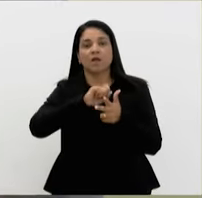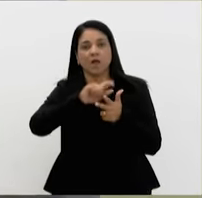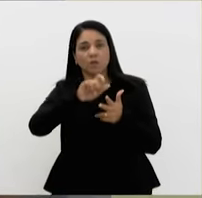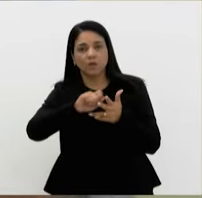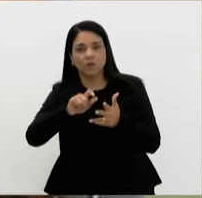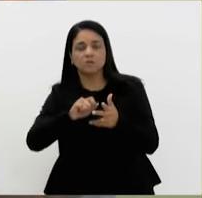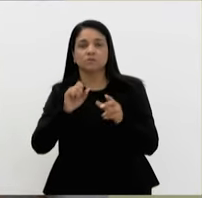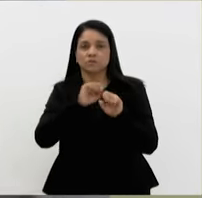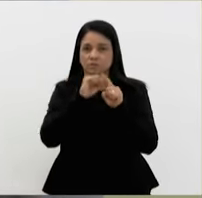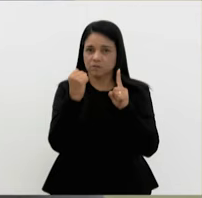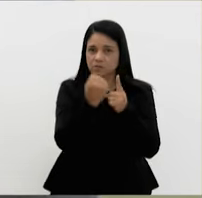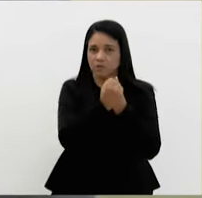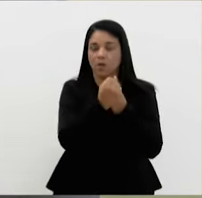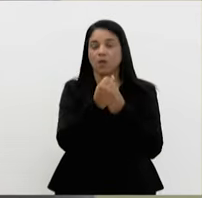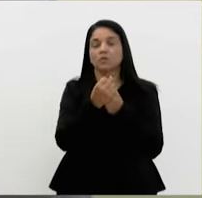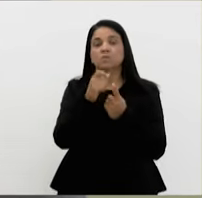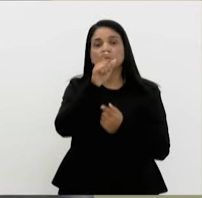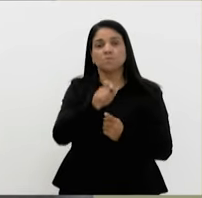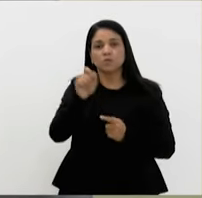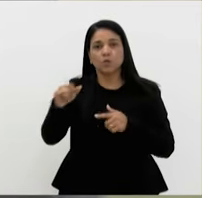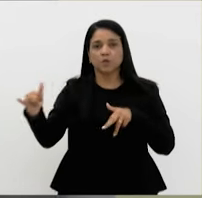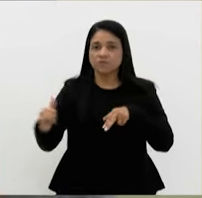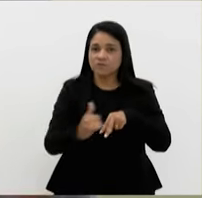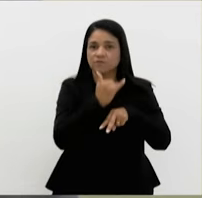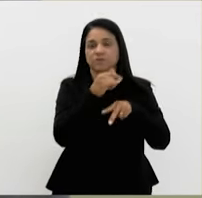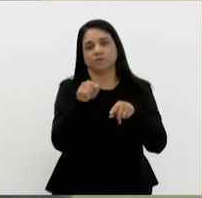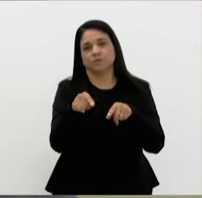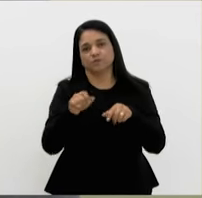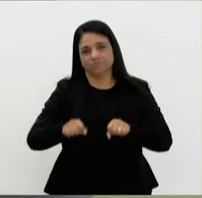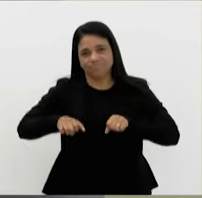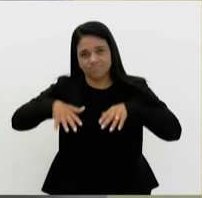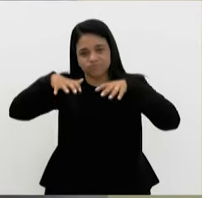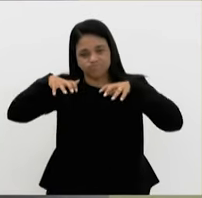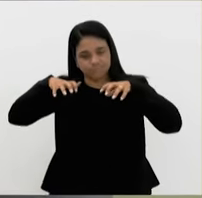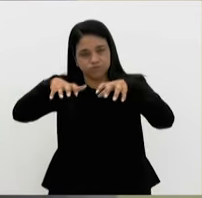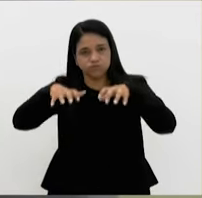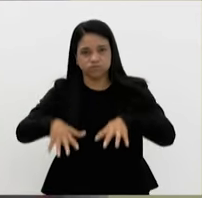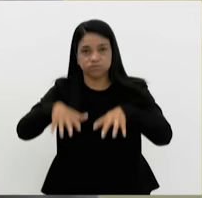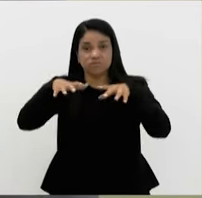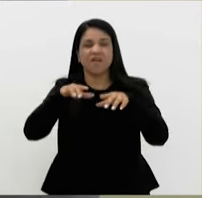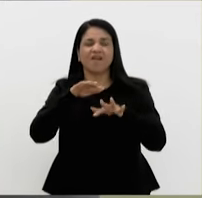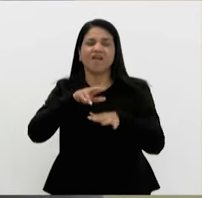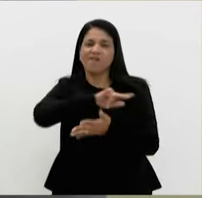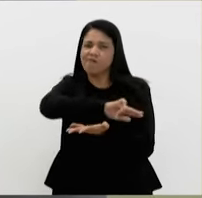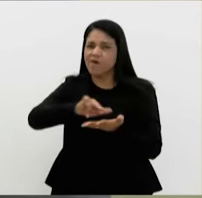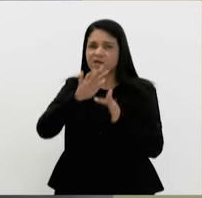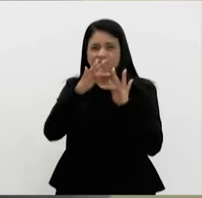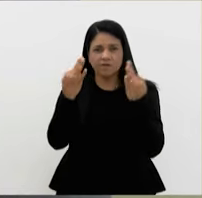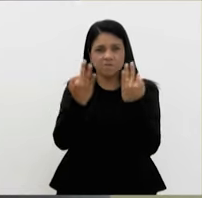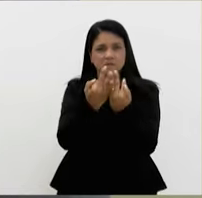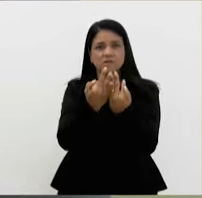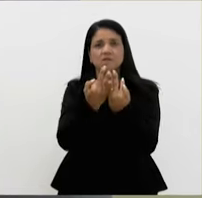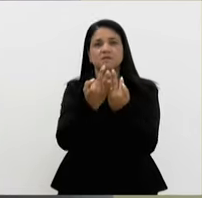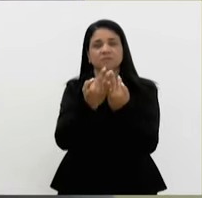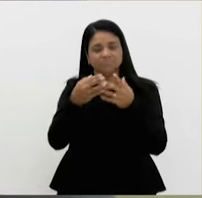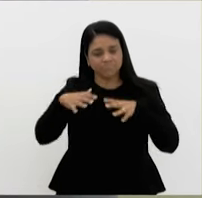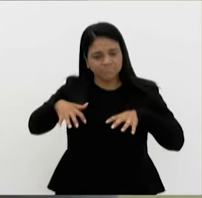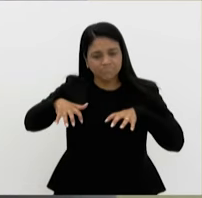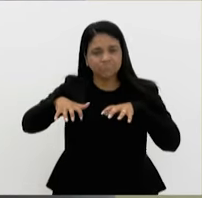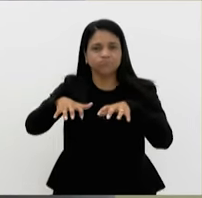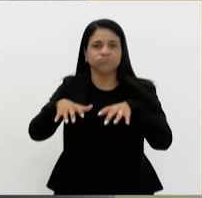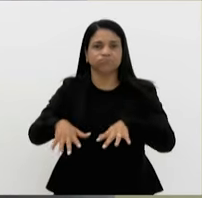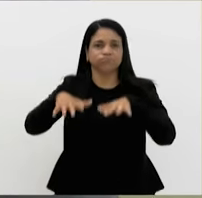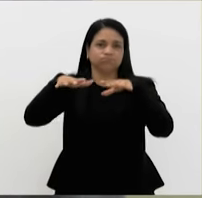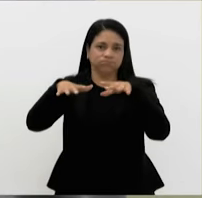são vítimas dos alagamentos e enchentes. Inclusive, teve várias famílias aqui, né, que estavam diretamente ligadas a alagamentos e enchentes na cidade